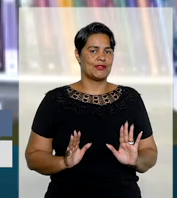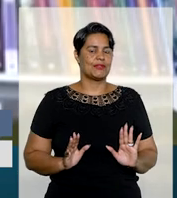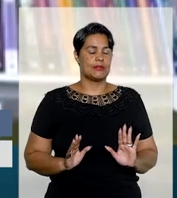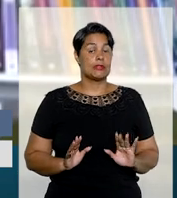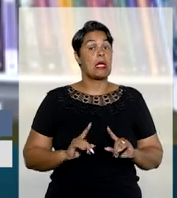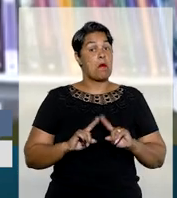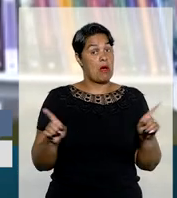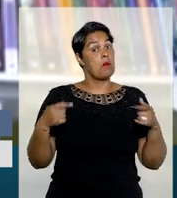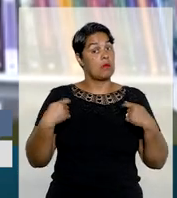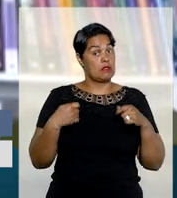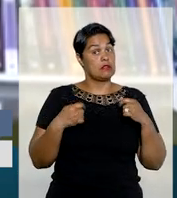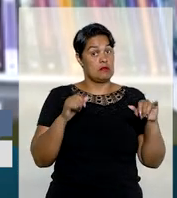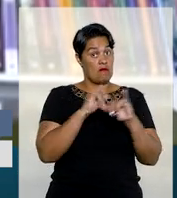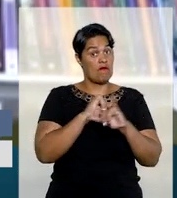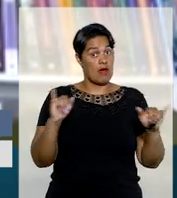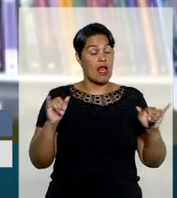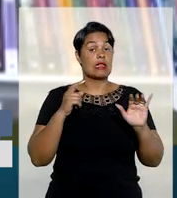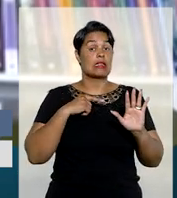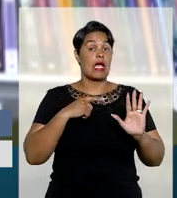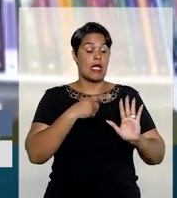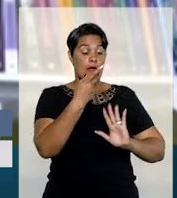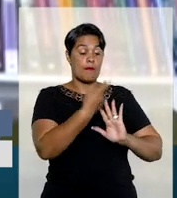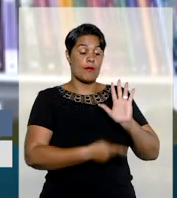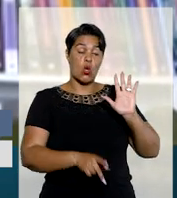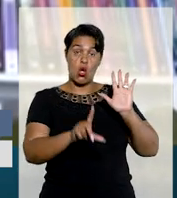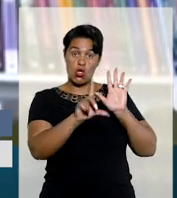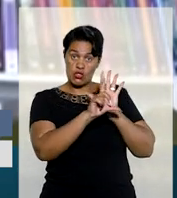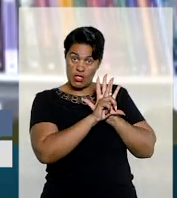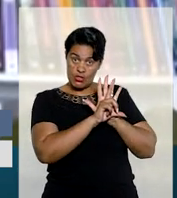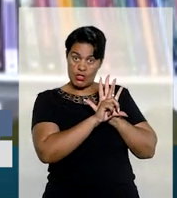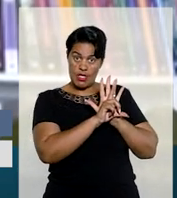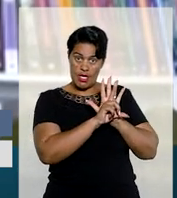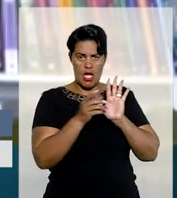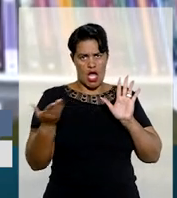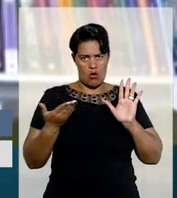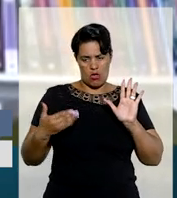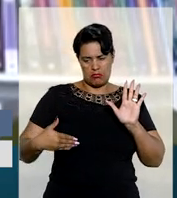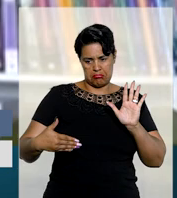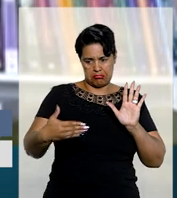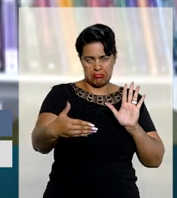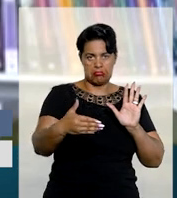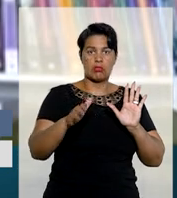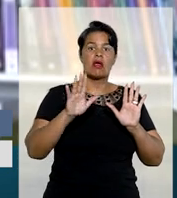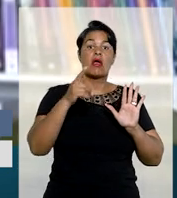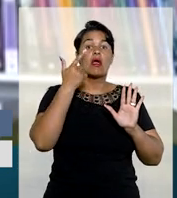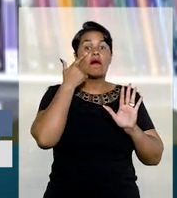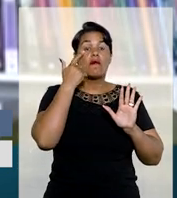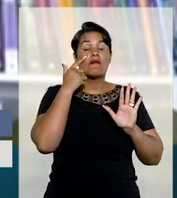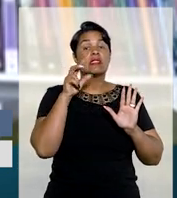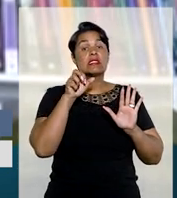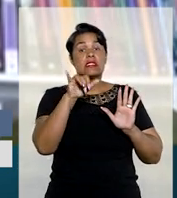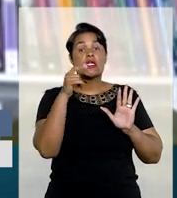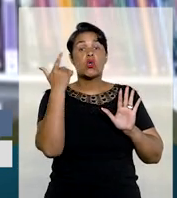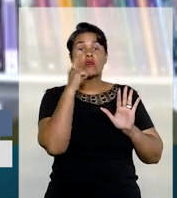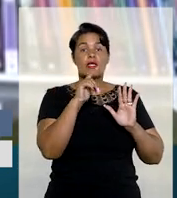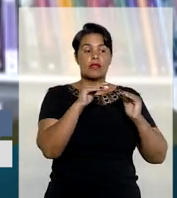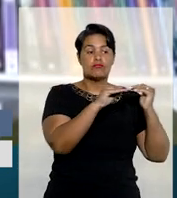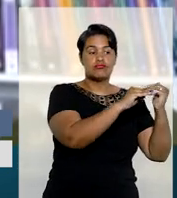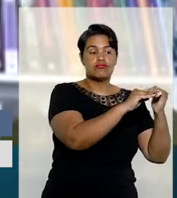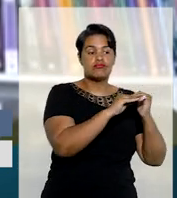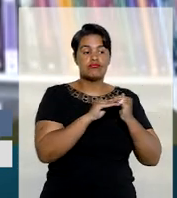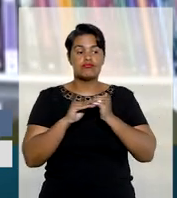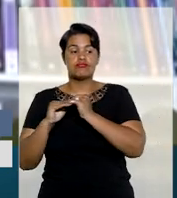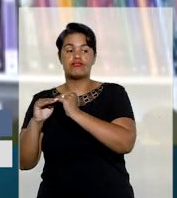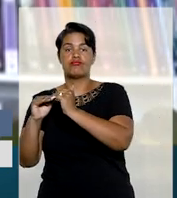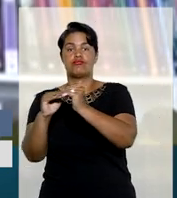uma falta de uniformidade quanto a esses prazos. Vale ressaltar que existe um projeto de lei, inclusive em trâmite, para tentar